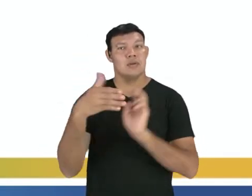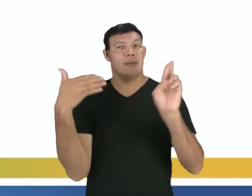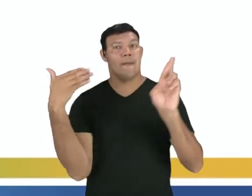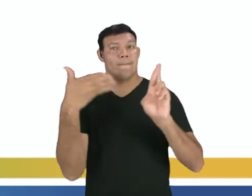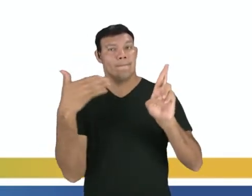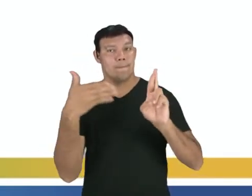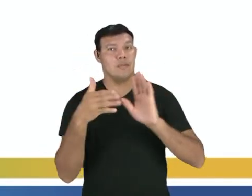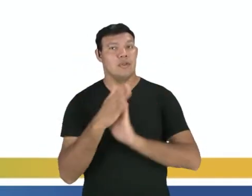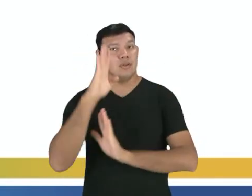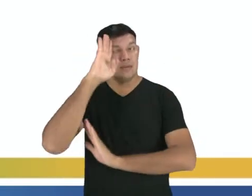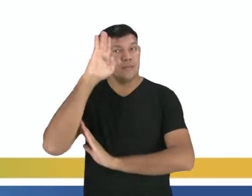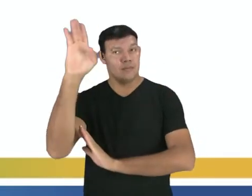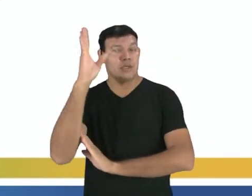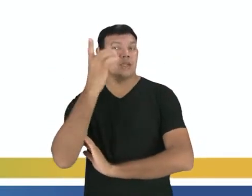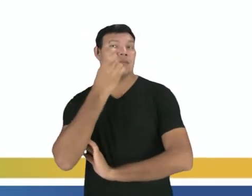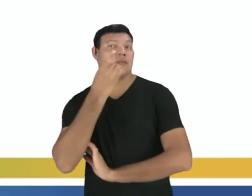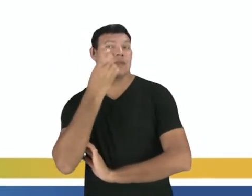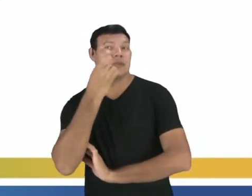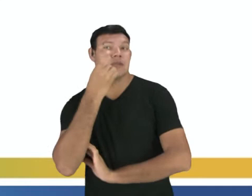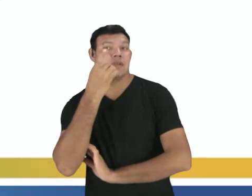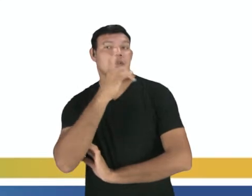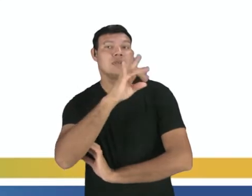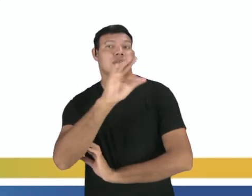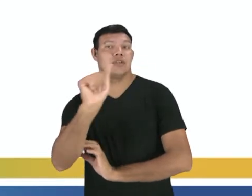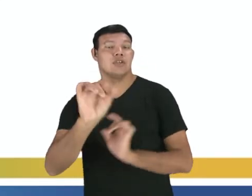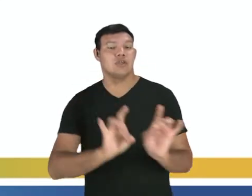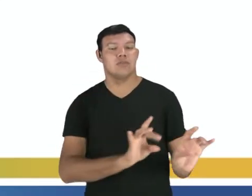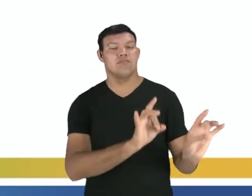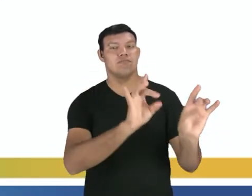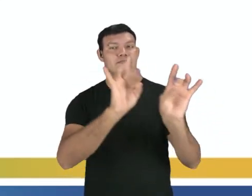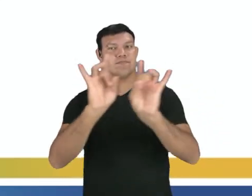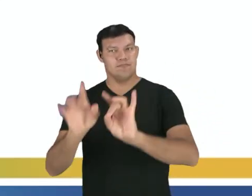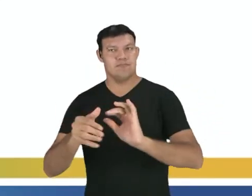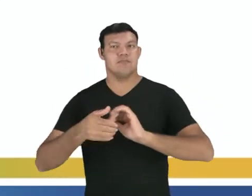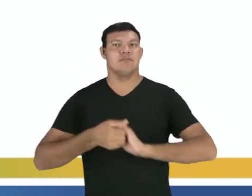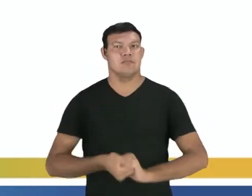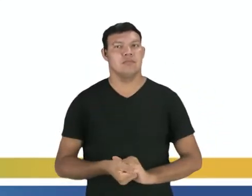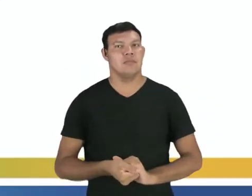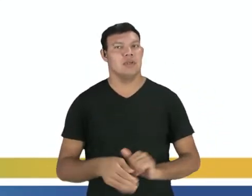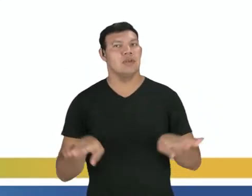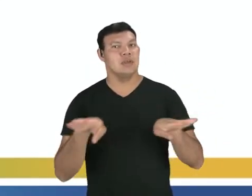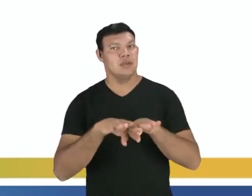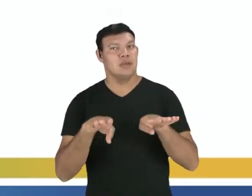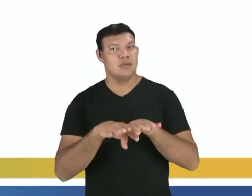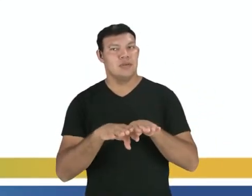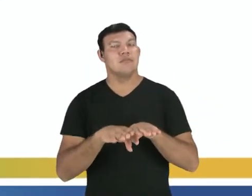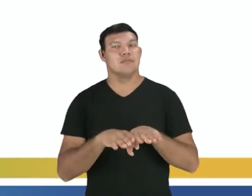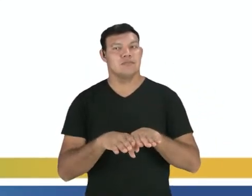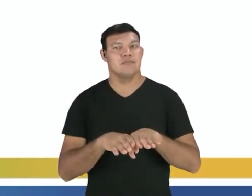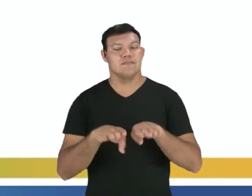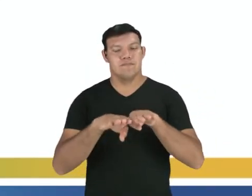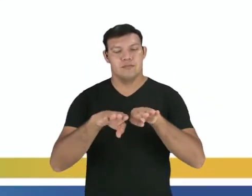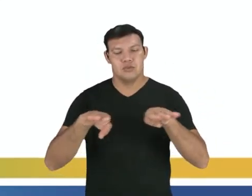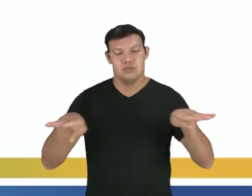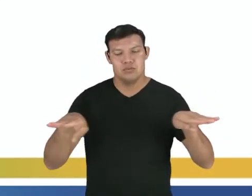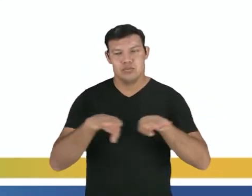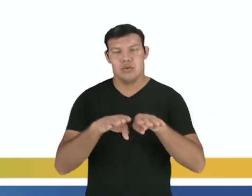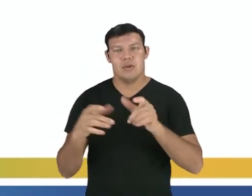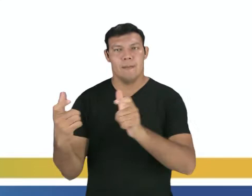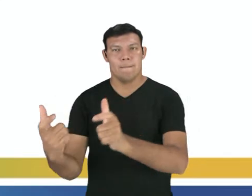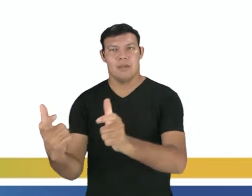para fazer referência principalmente a datas e dias específicos e superfícies de locais